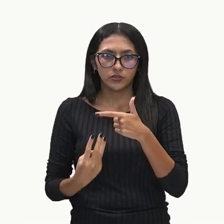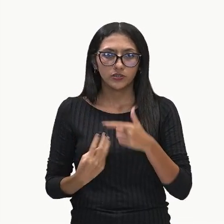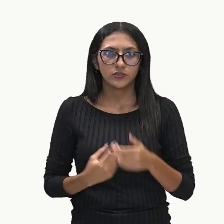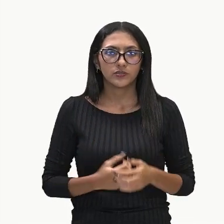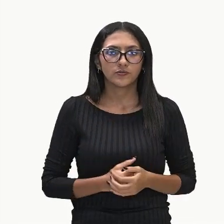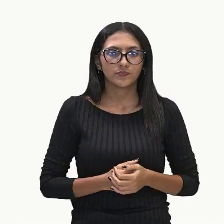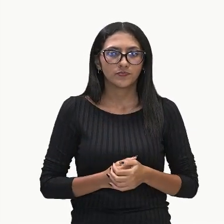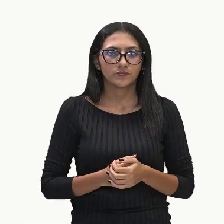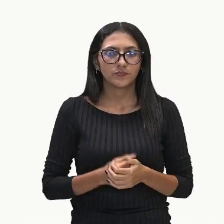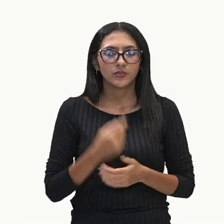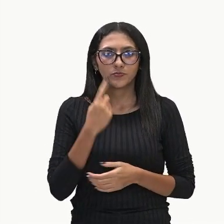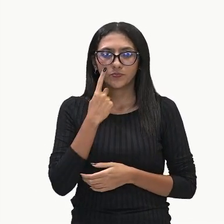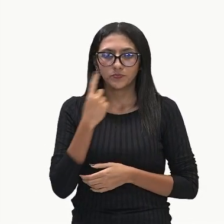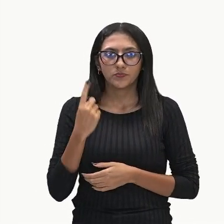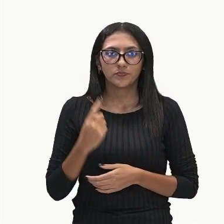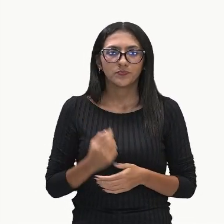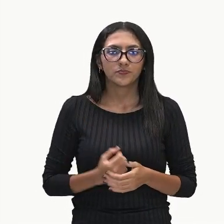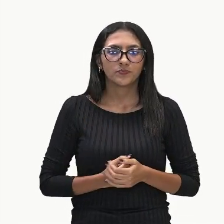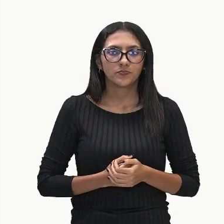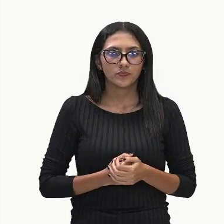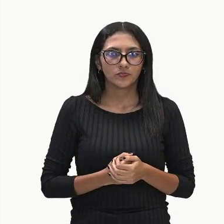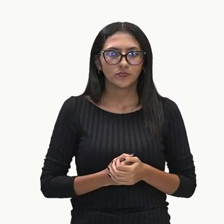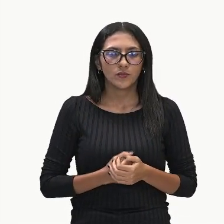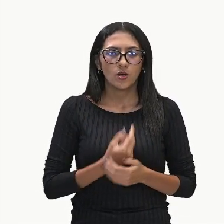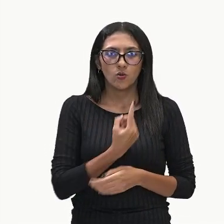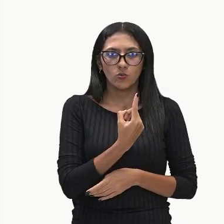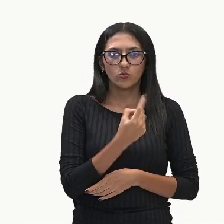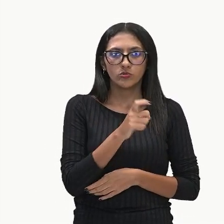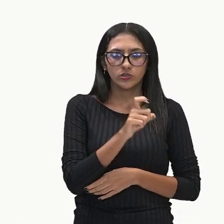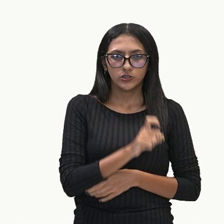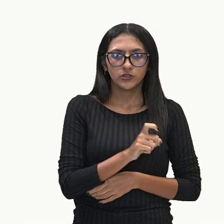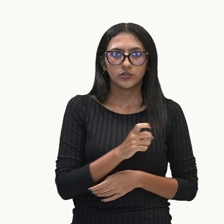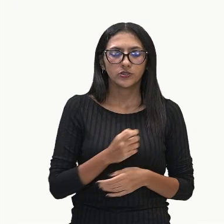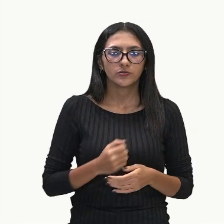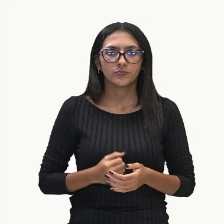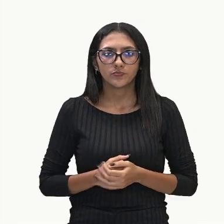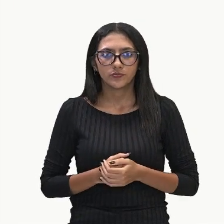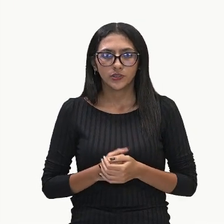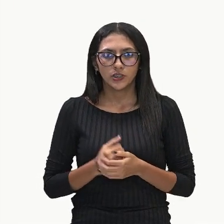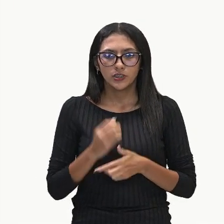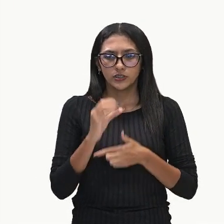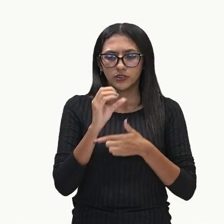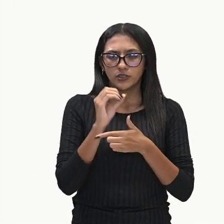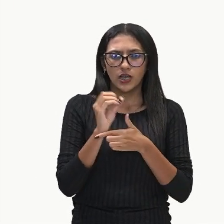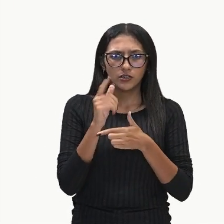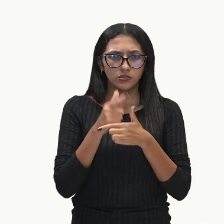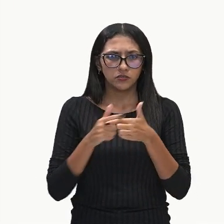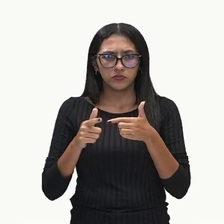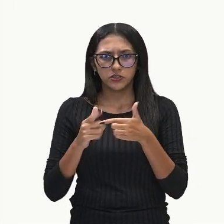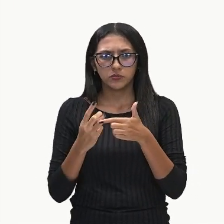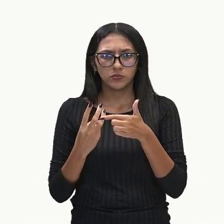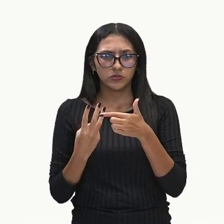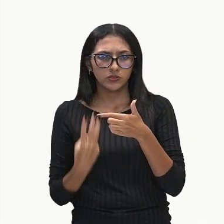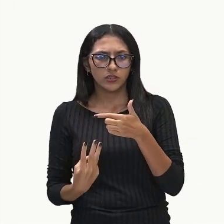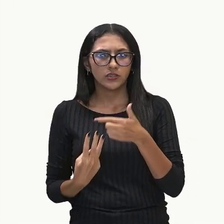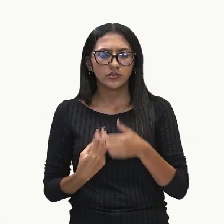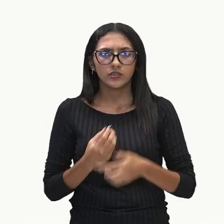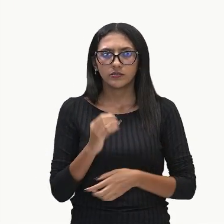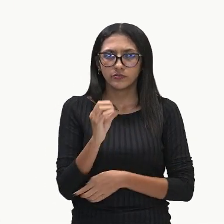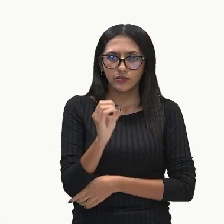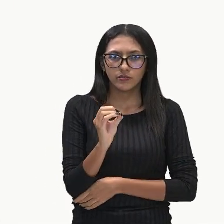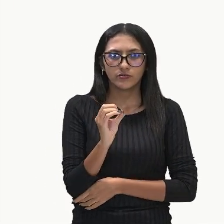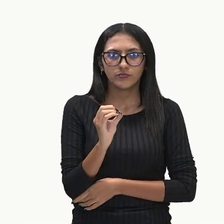1. 1x. Não é? Ali o zero, eu vou dividir para 3 pessoas, quanto cada um vai receber?